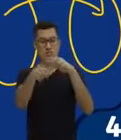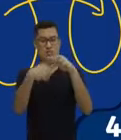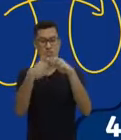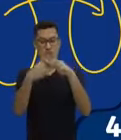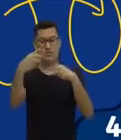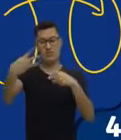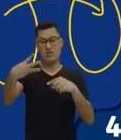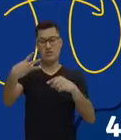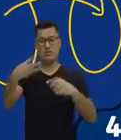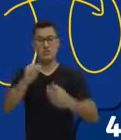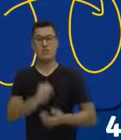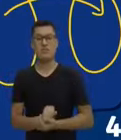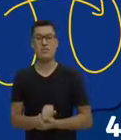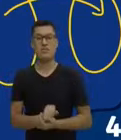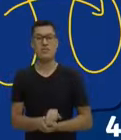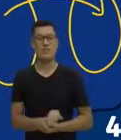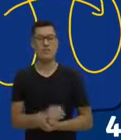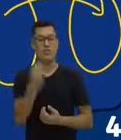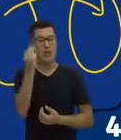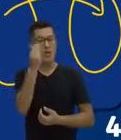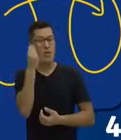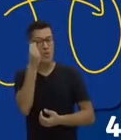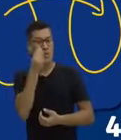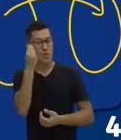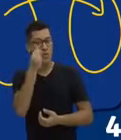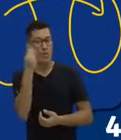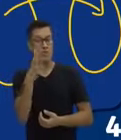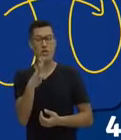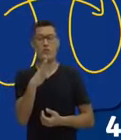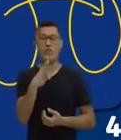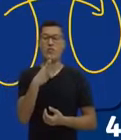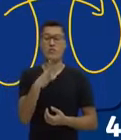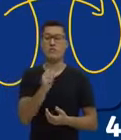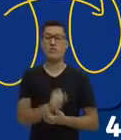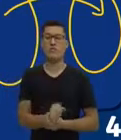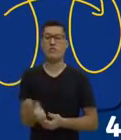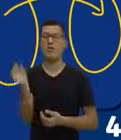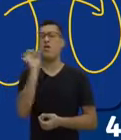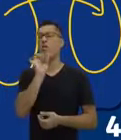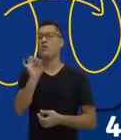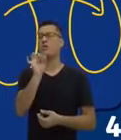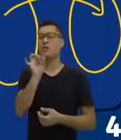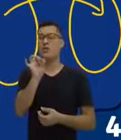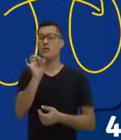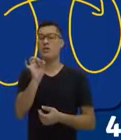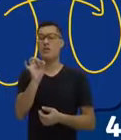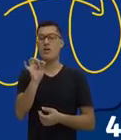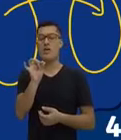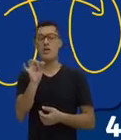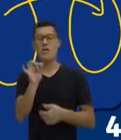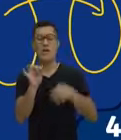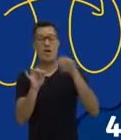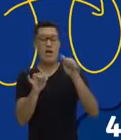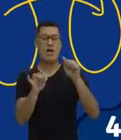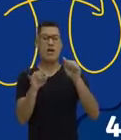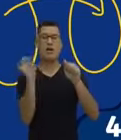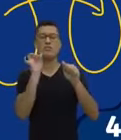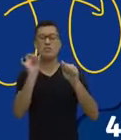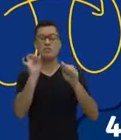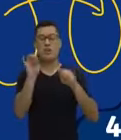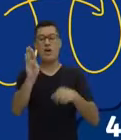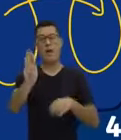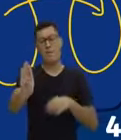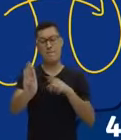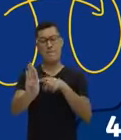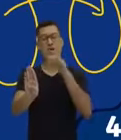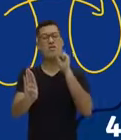3. Aí observa. Aí a gente consegue reconhecer, né? Isso. Quem é o coeficiente a e quem é o b da função aí.